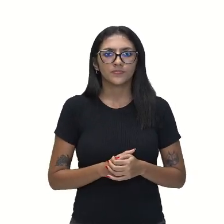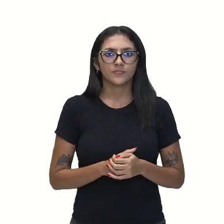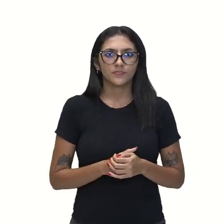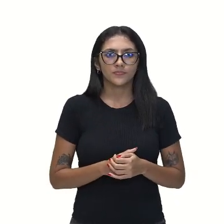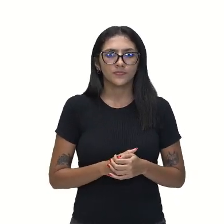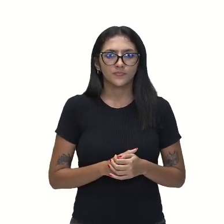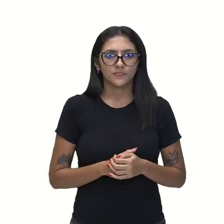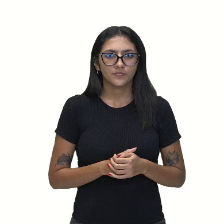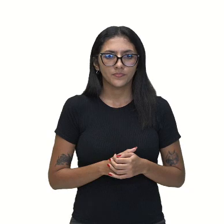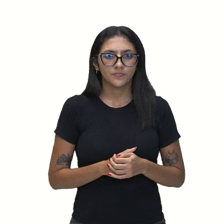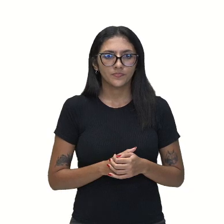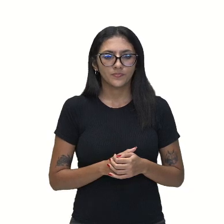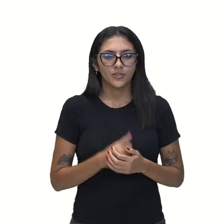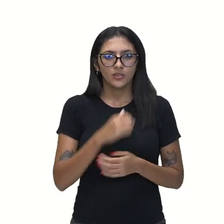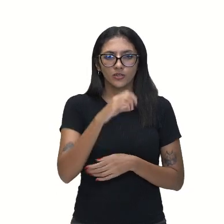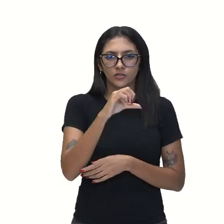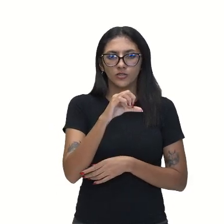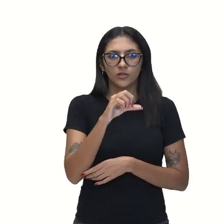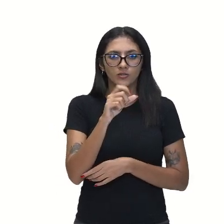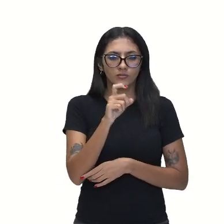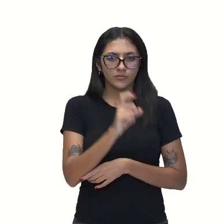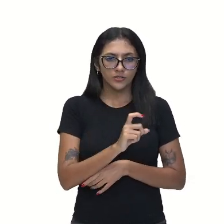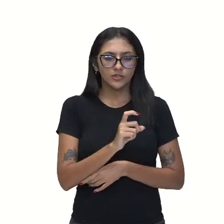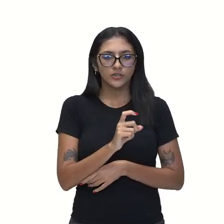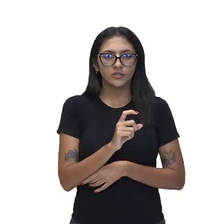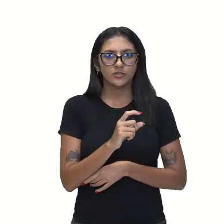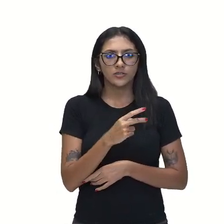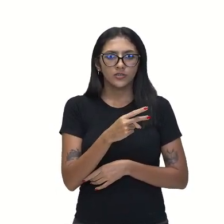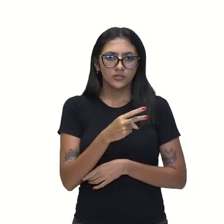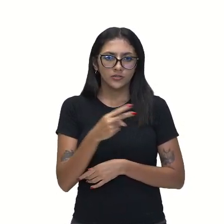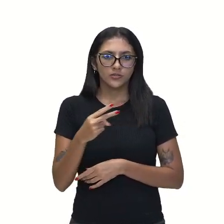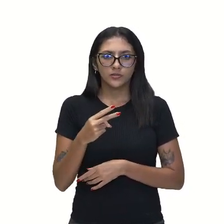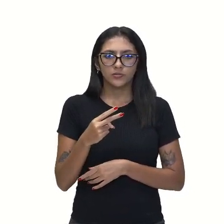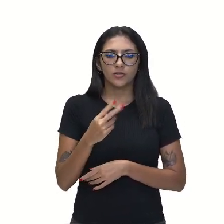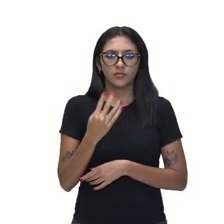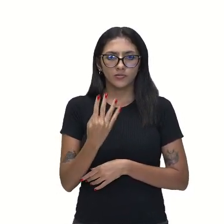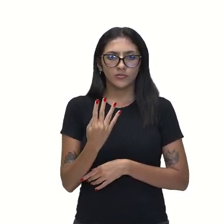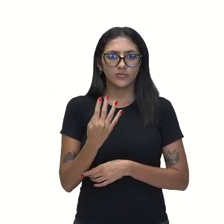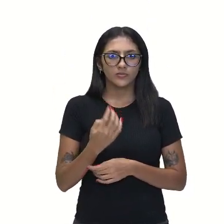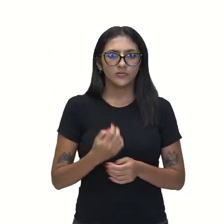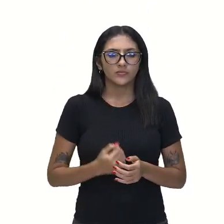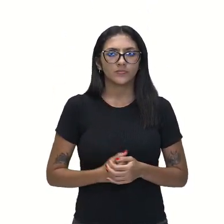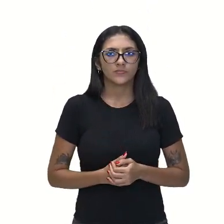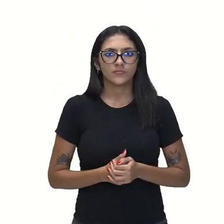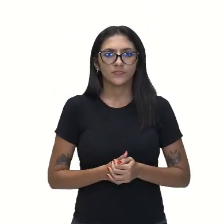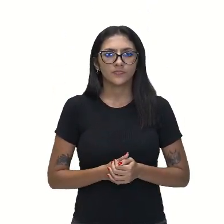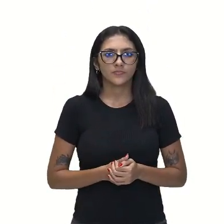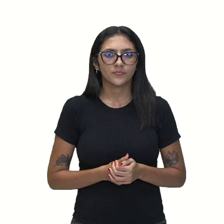3x vezes 3 vai dar 9x. E 2 vezes 2, 4.